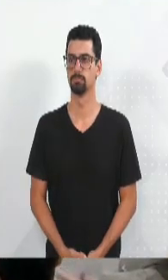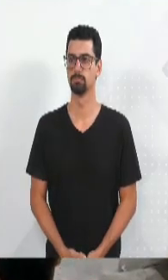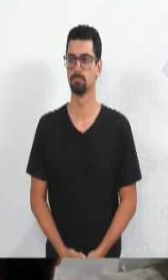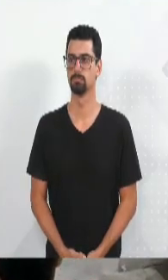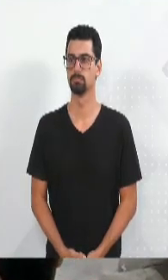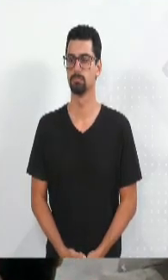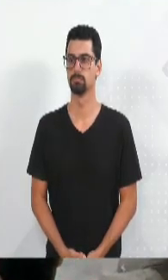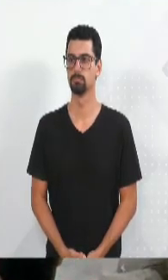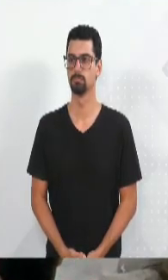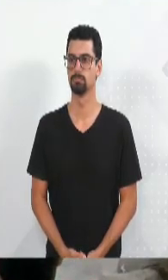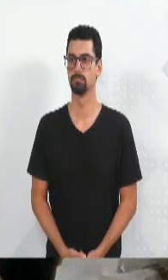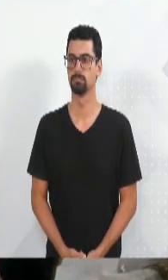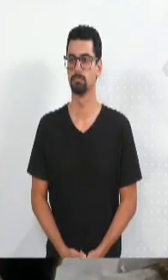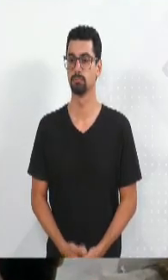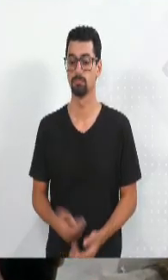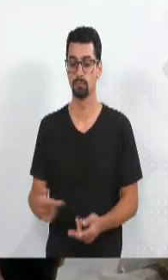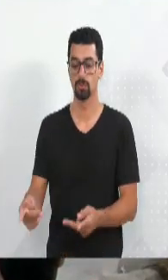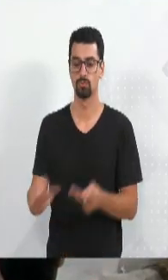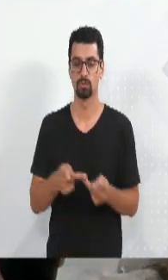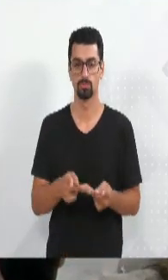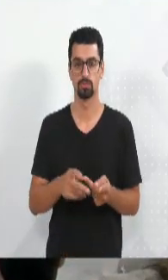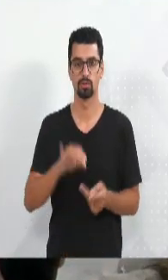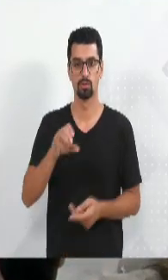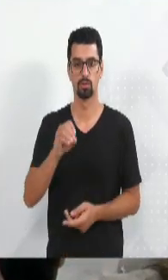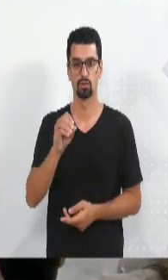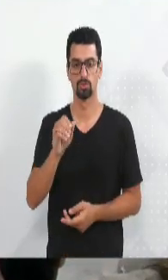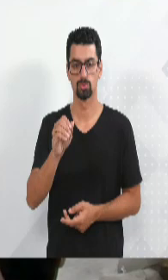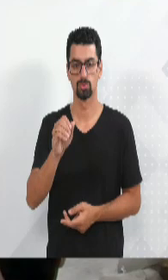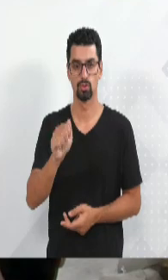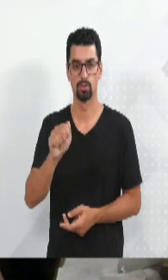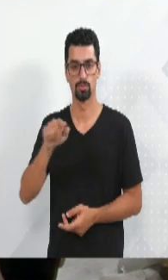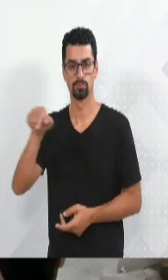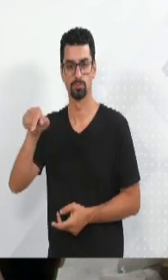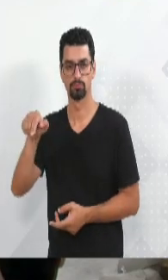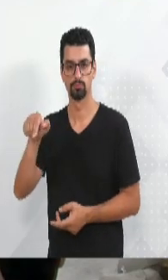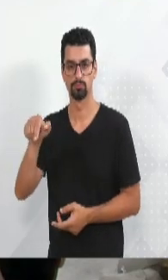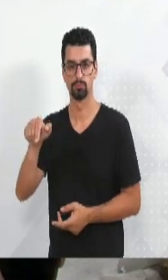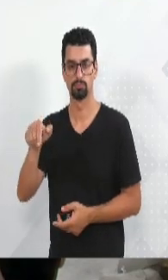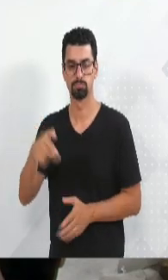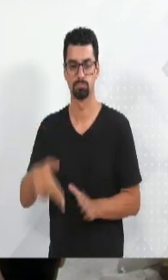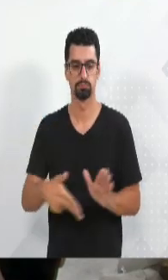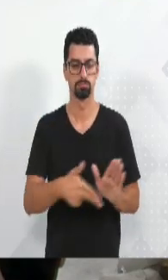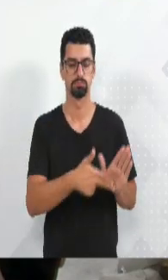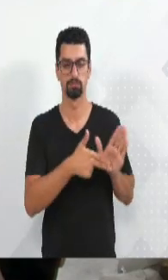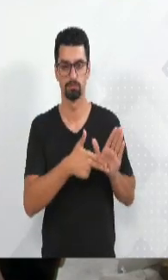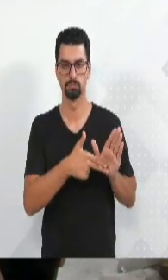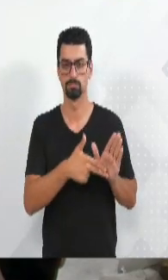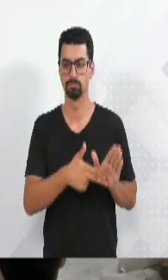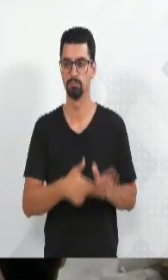convidamos neste momento o senhor João Roberto Marcelino para fazer uso da palavra